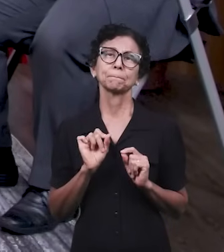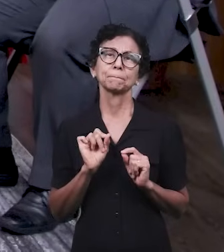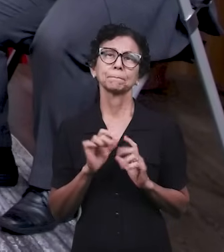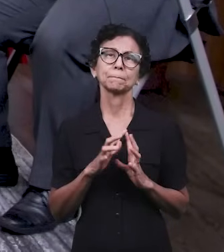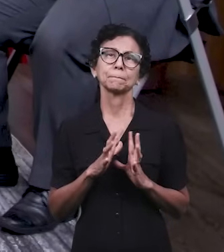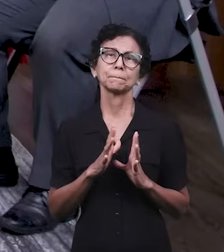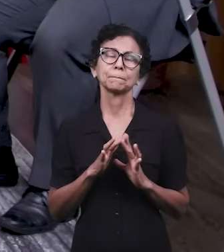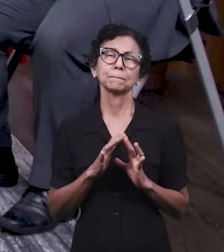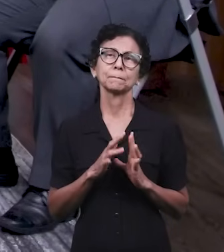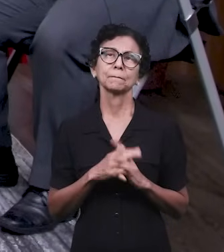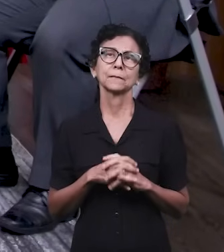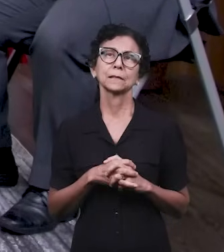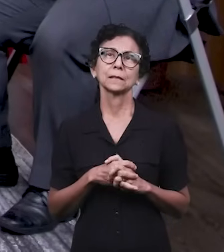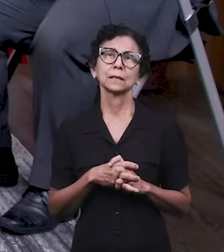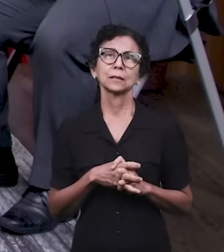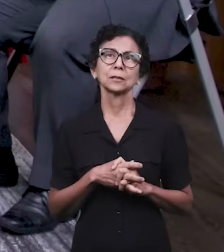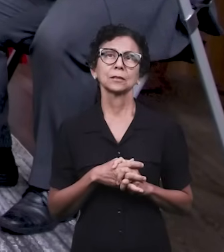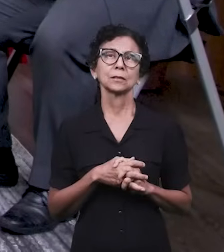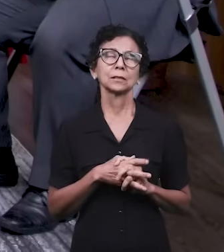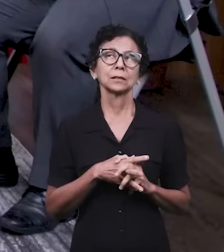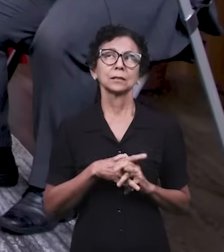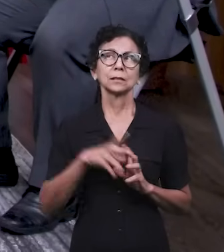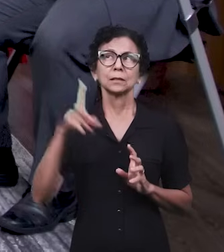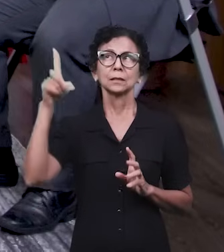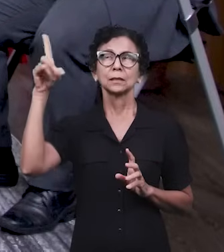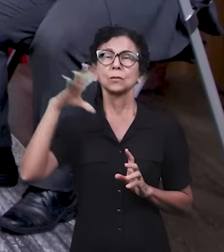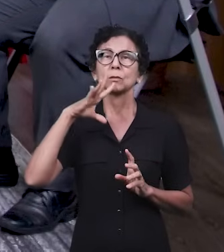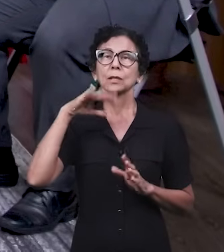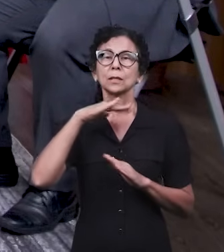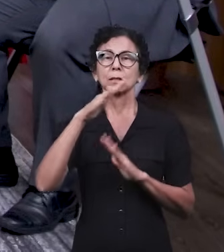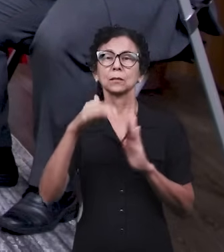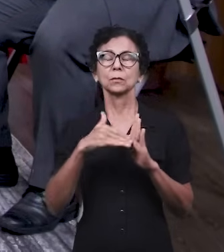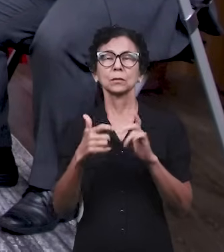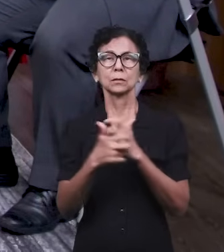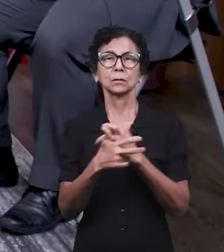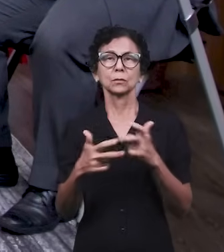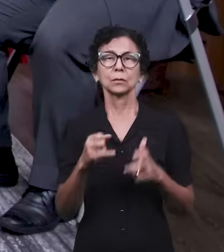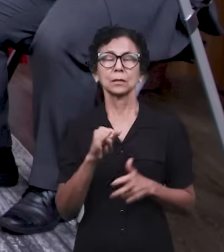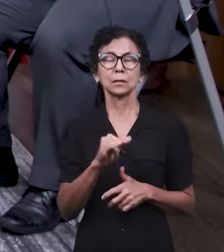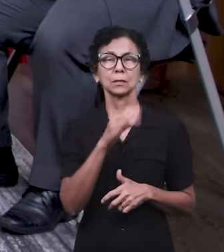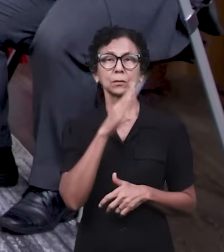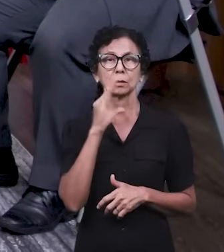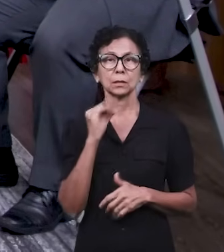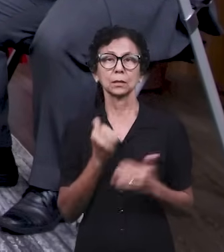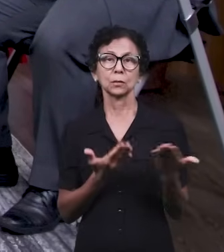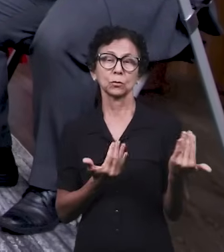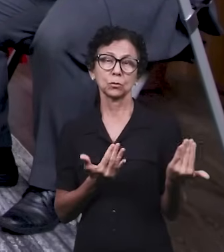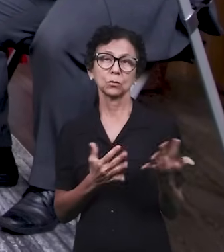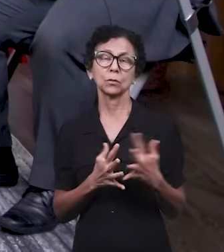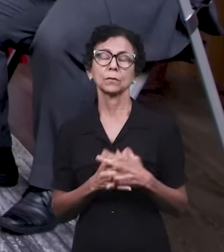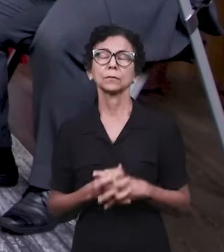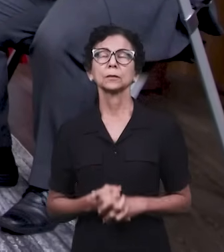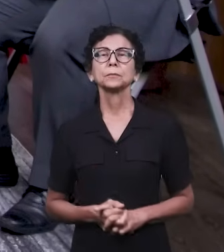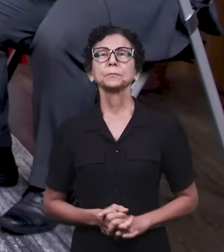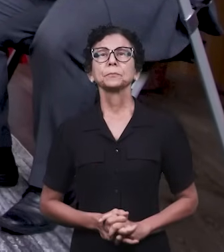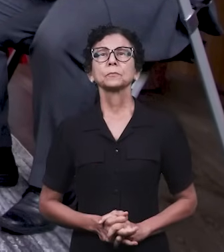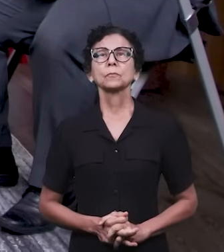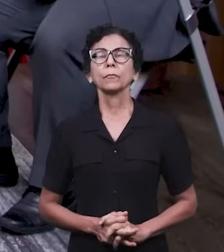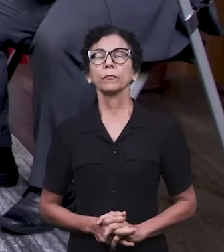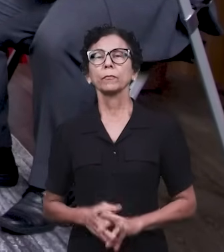Deus, ele é dono de todas as coisas. Se o adolescente, o jovem, conduzir na dependência do